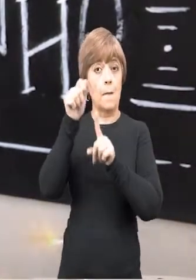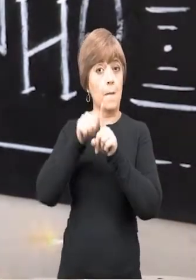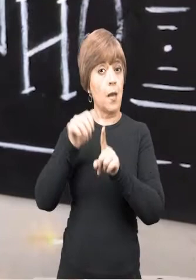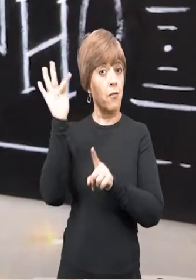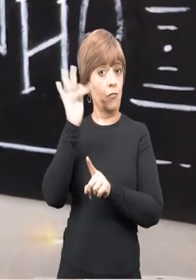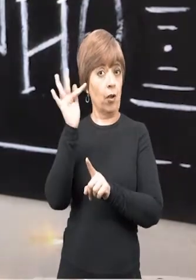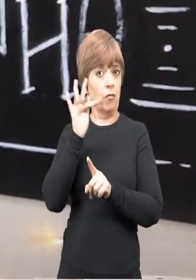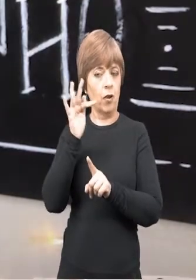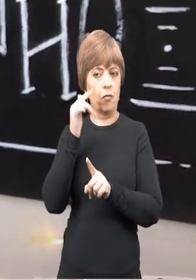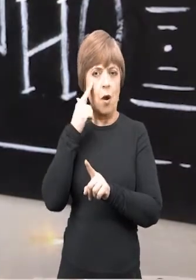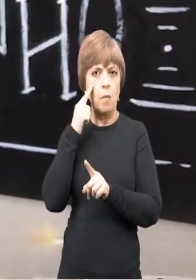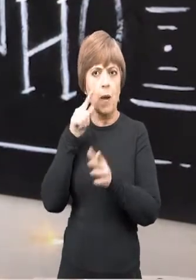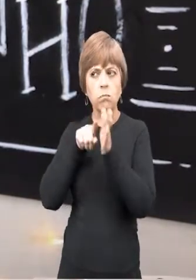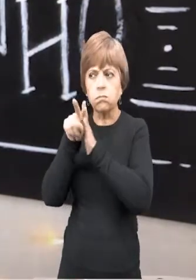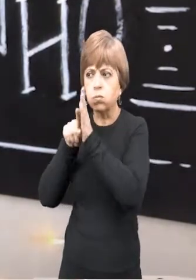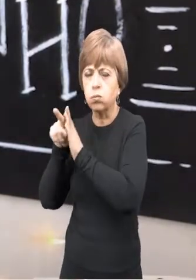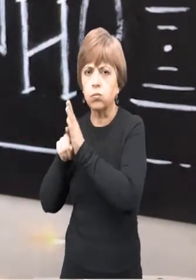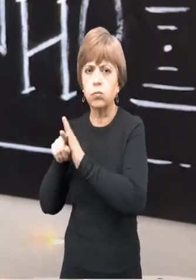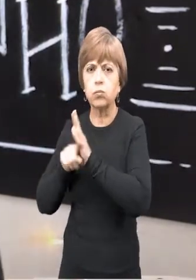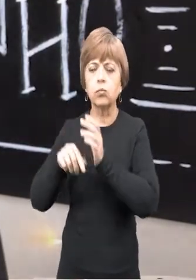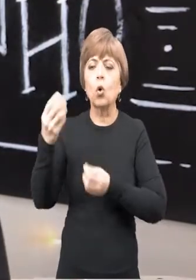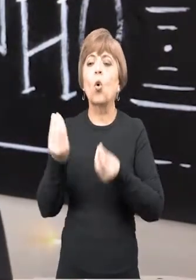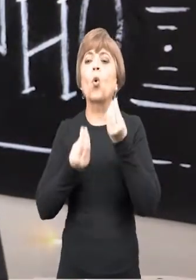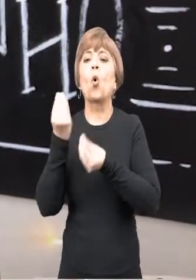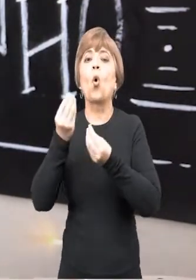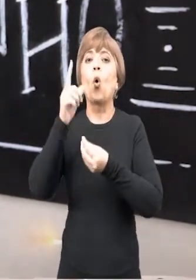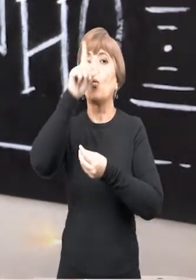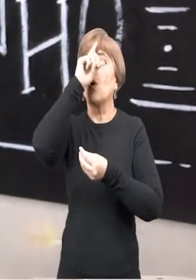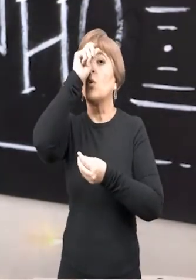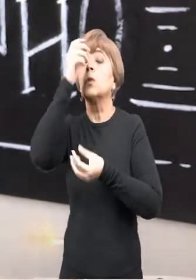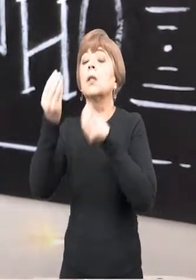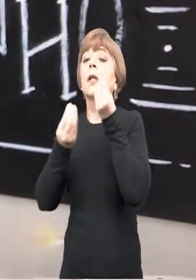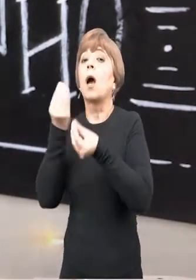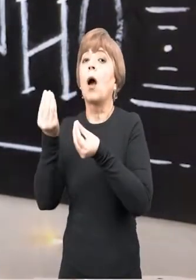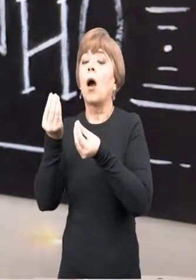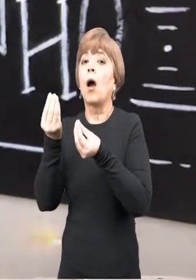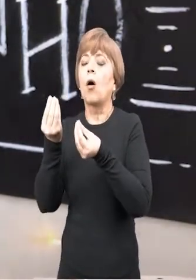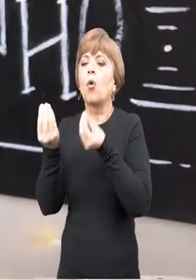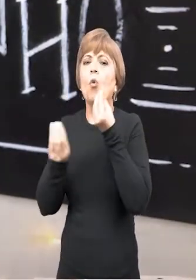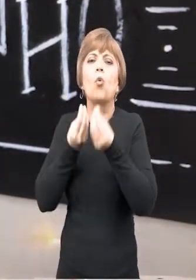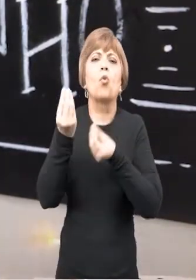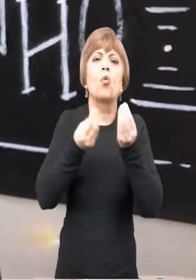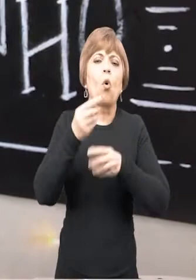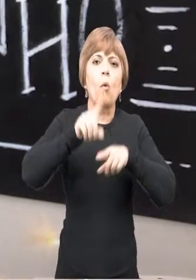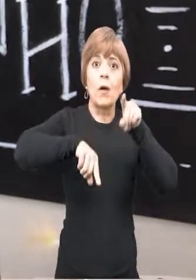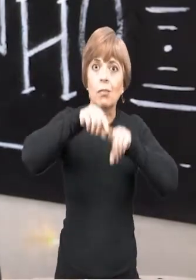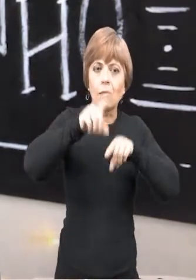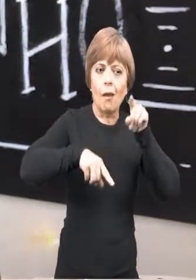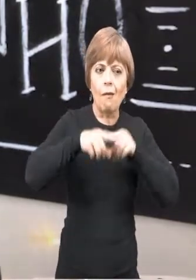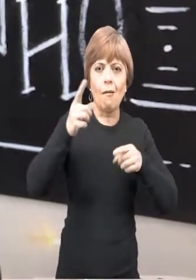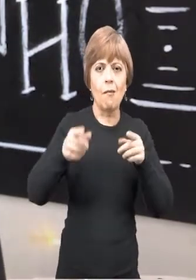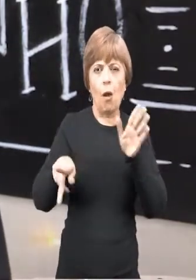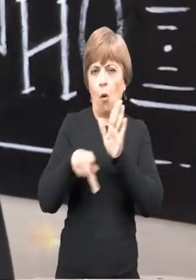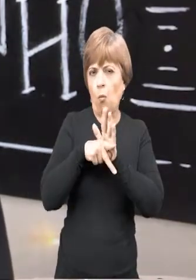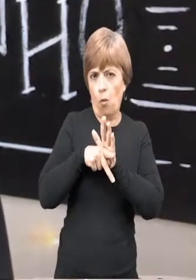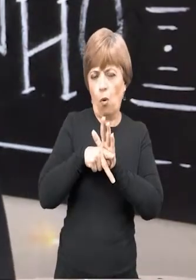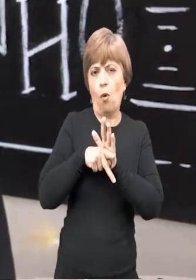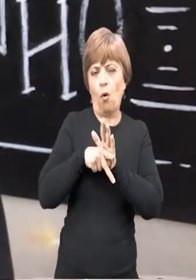fazer um levantamento de como estavam as unidades de saúde, como estava o estoque dos EPIs para os profissionais de